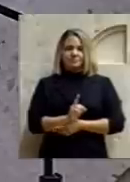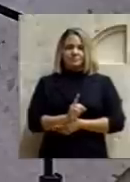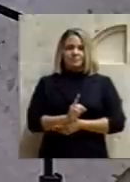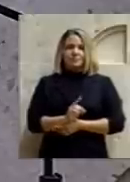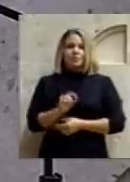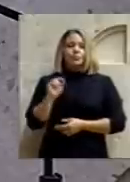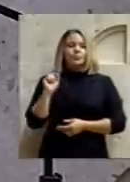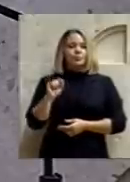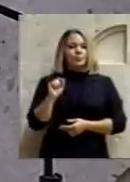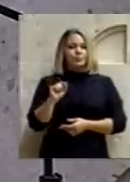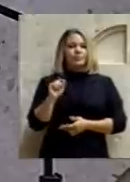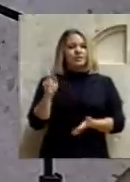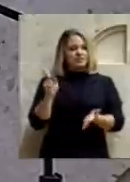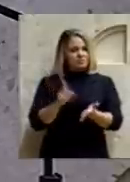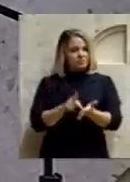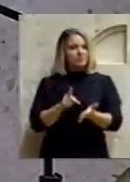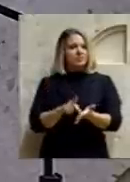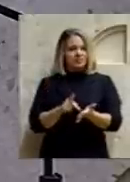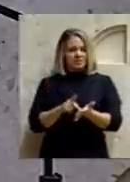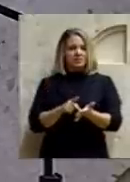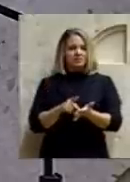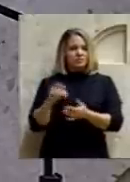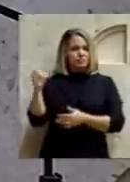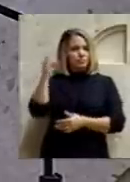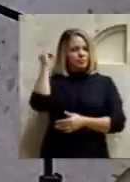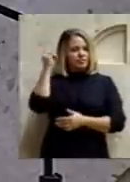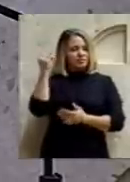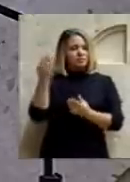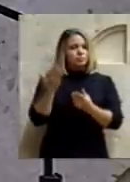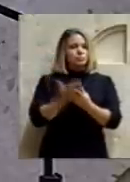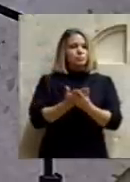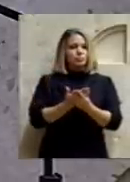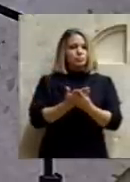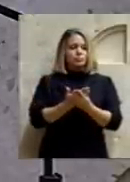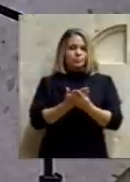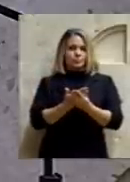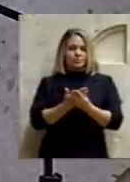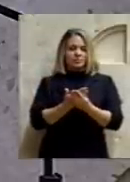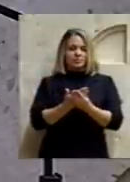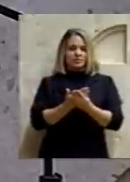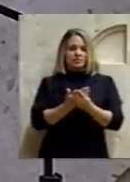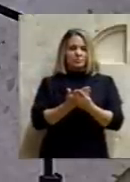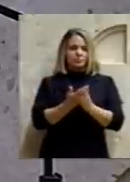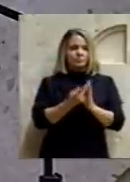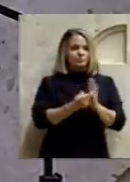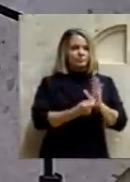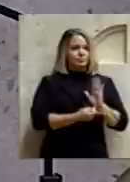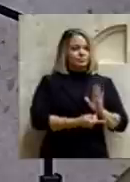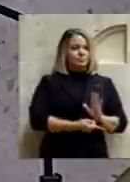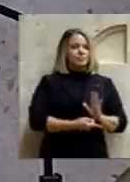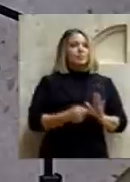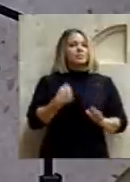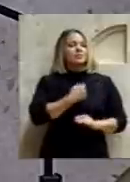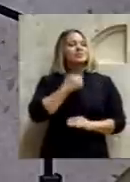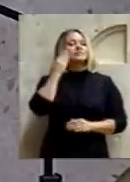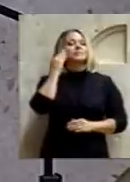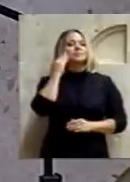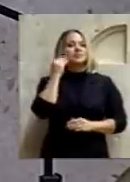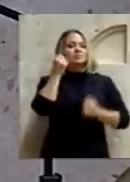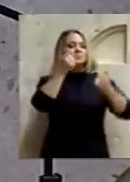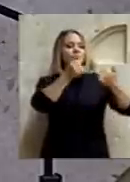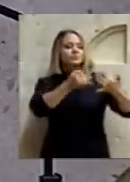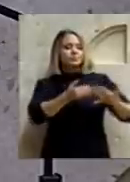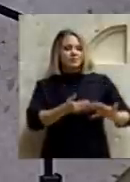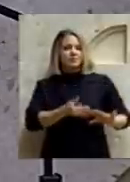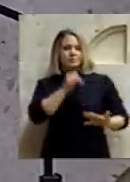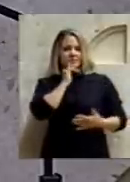E o que é a razoável duração do processo? Apenas para ser ilustrativo, permito-me dizer o